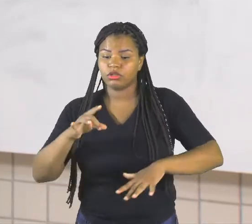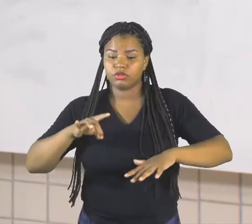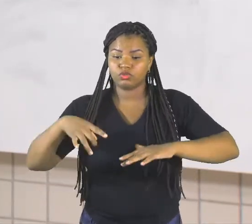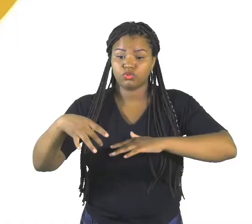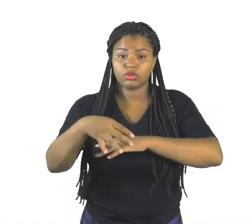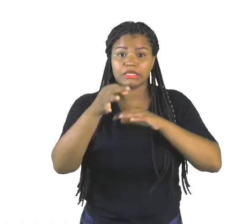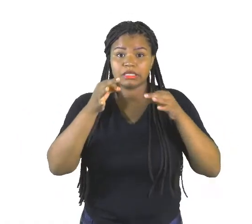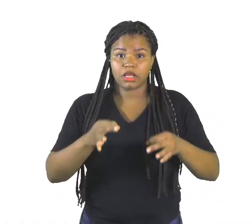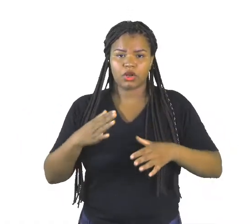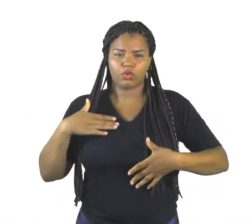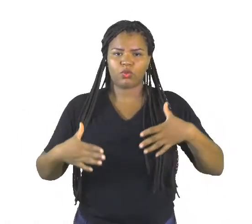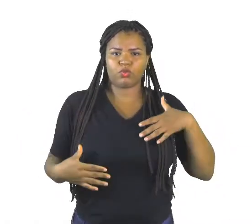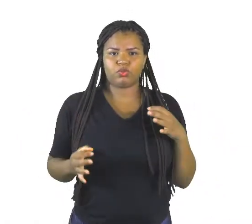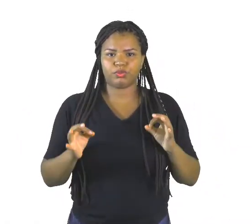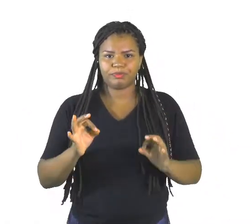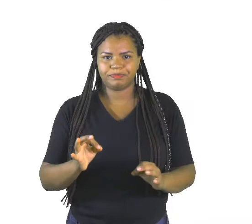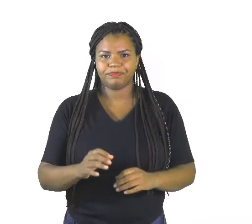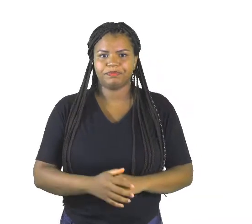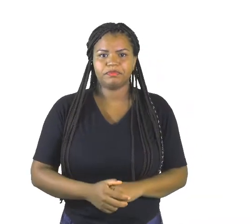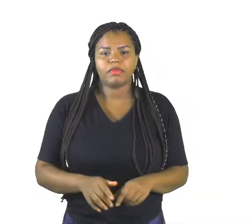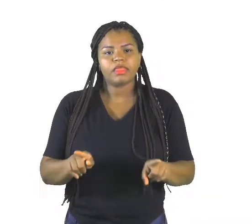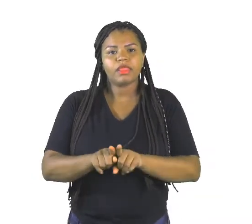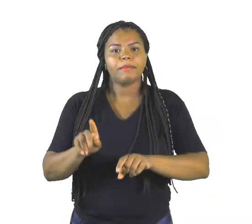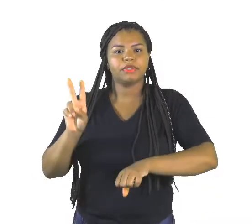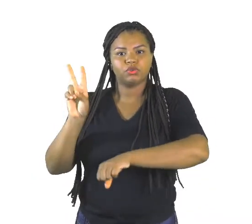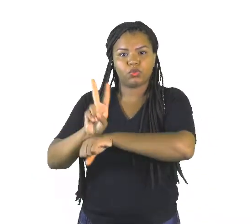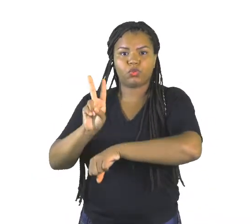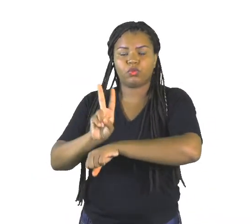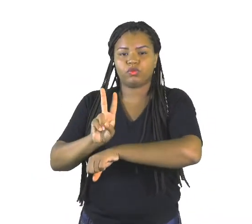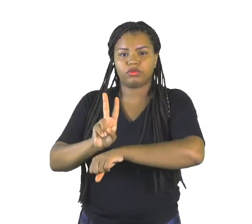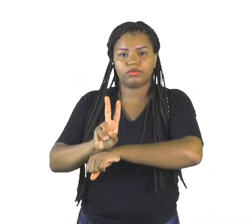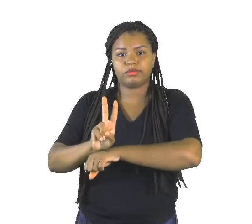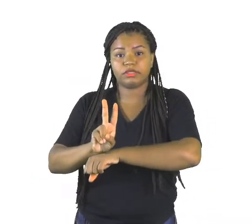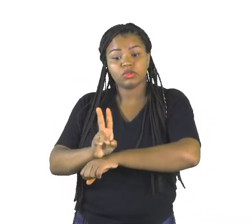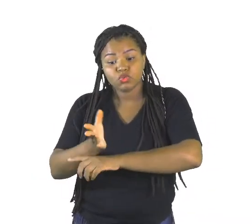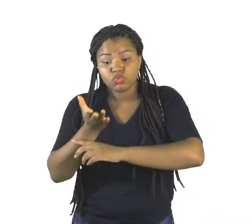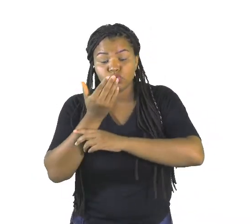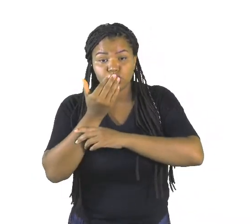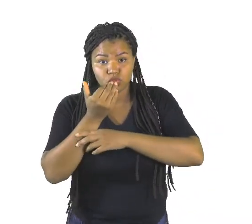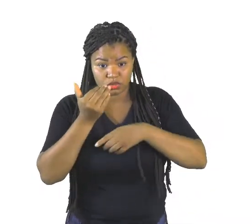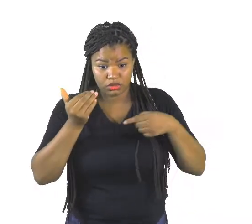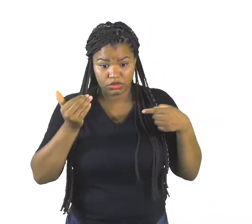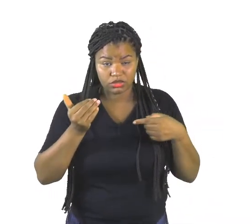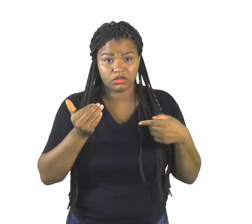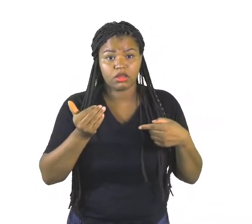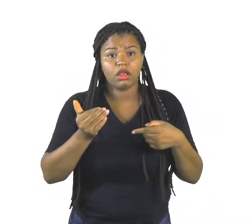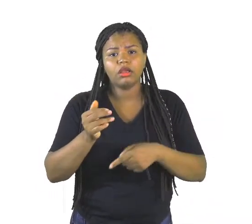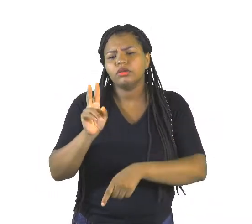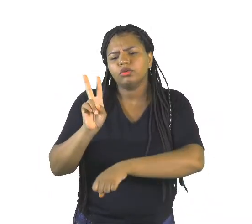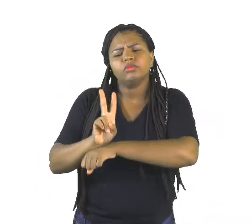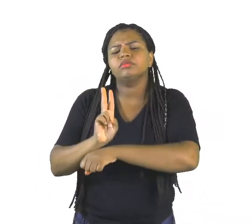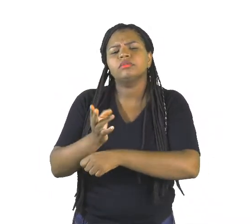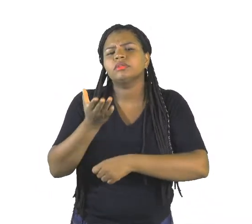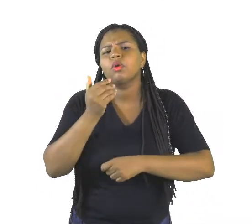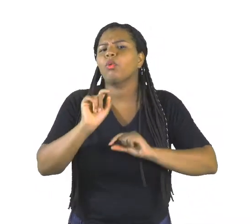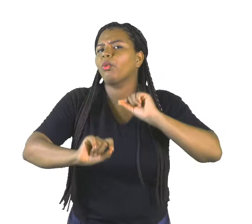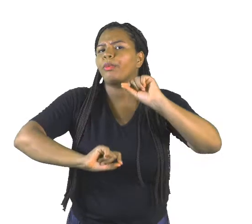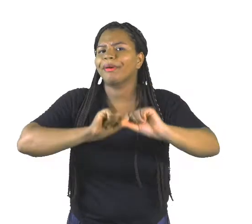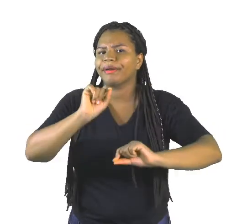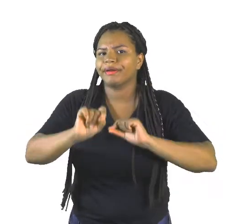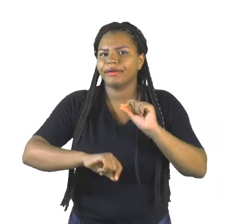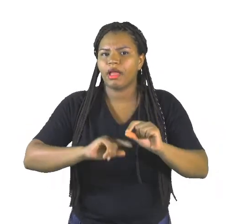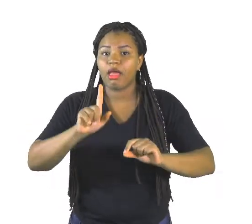nosso corpo. Vamos falar um pouquinho sobre conservação dos alimentos. Então, o que é a conservação dos alimentos? Então, são